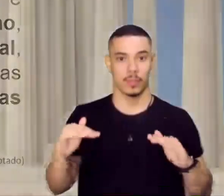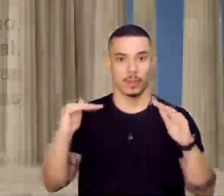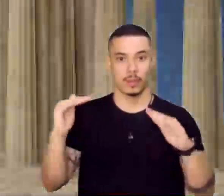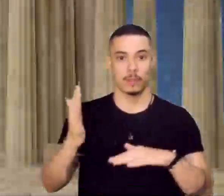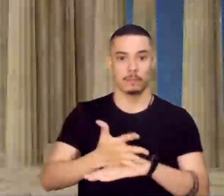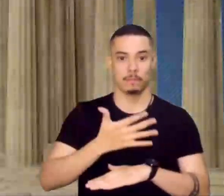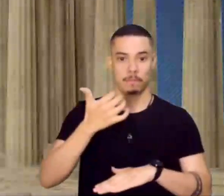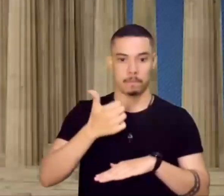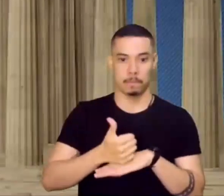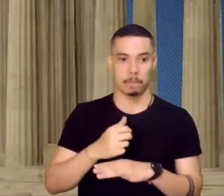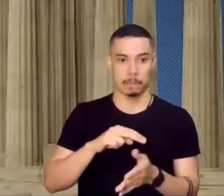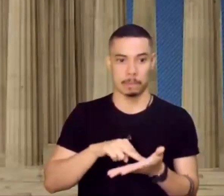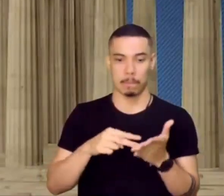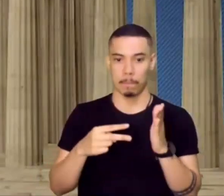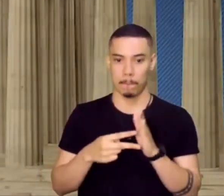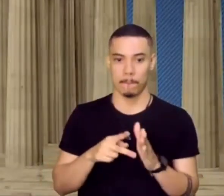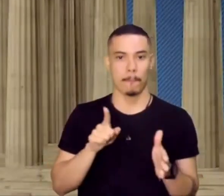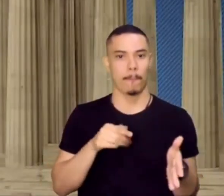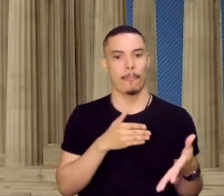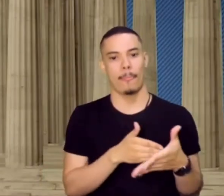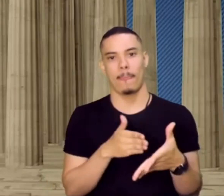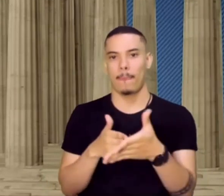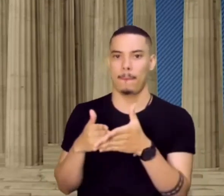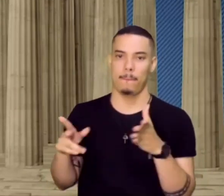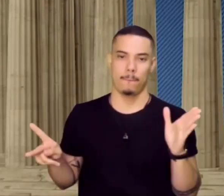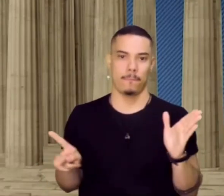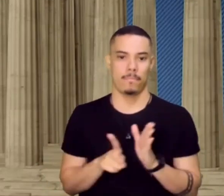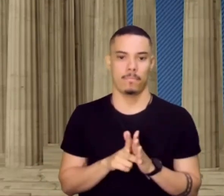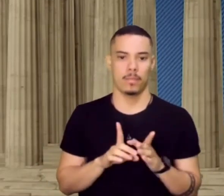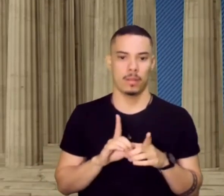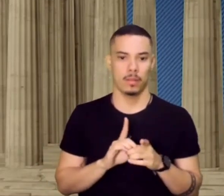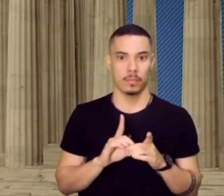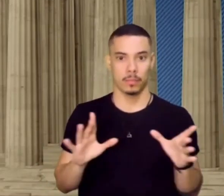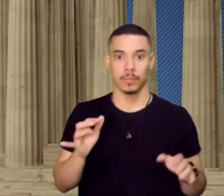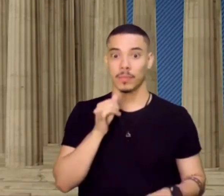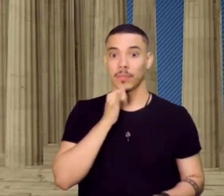dos fatores e obstáculos para a democracia. Por exemplo, o